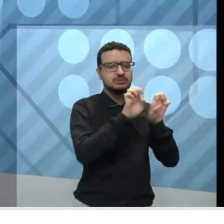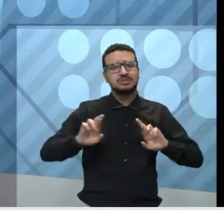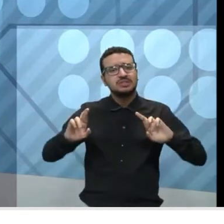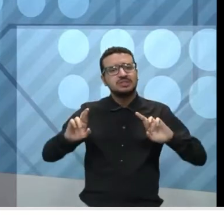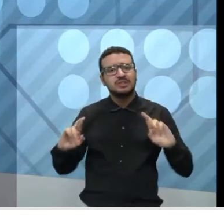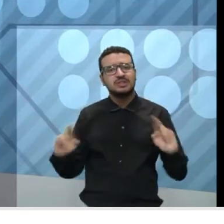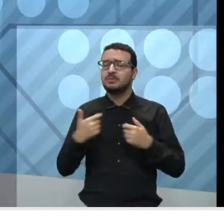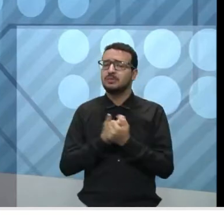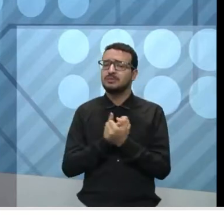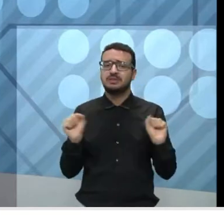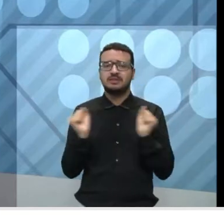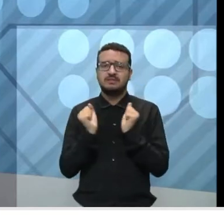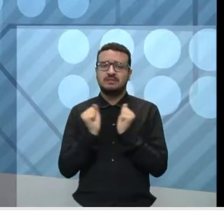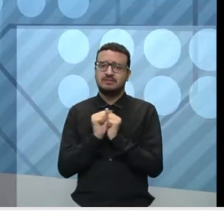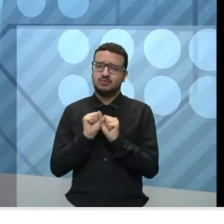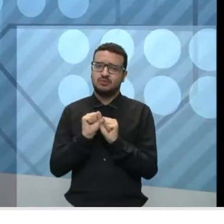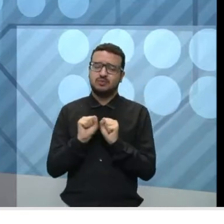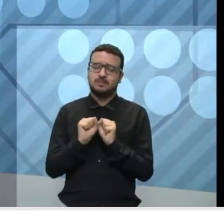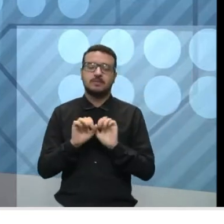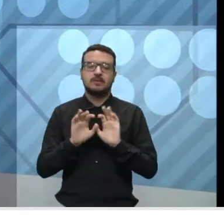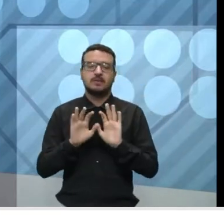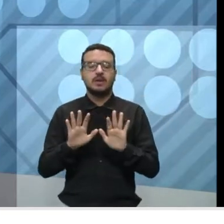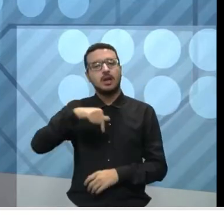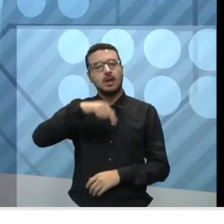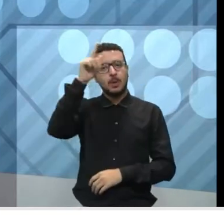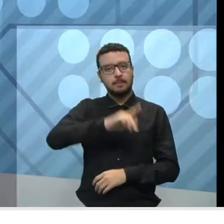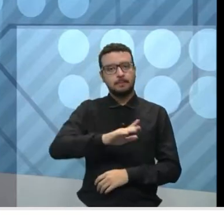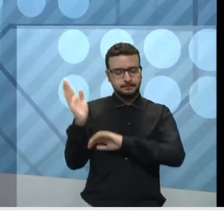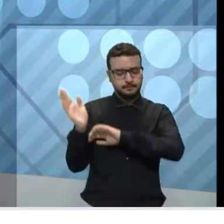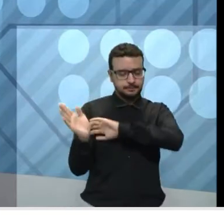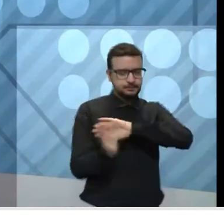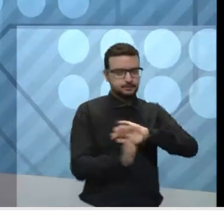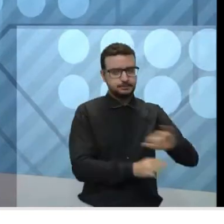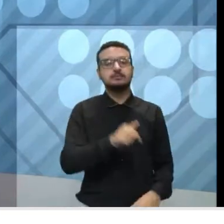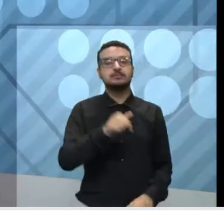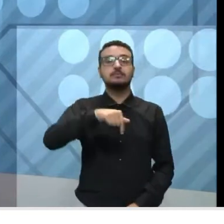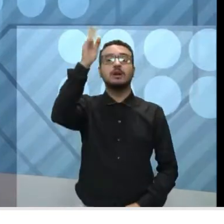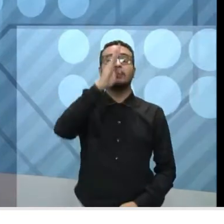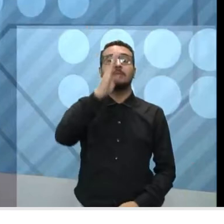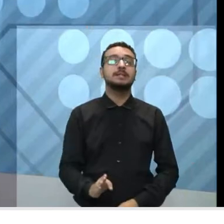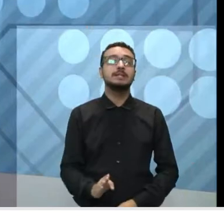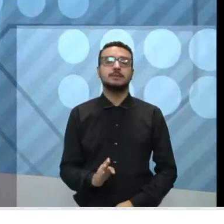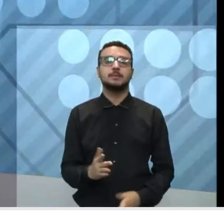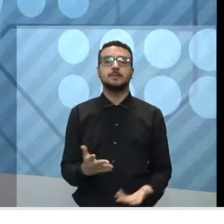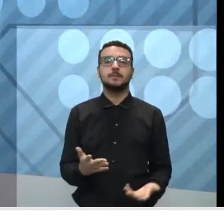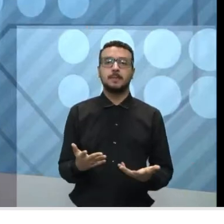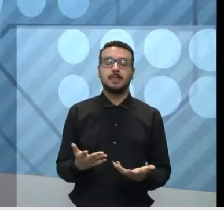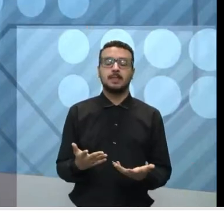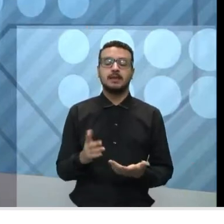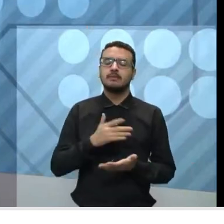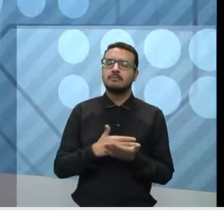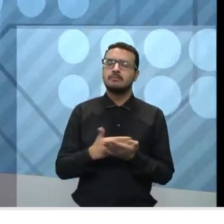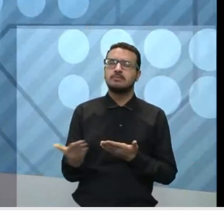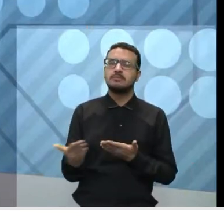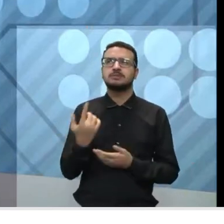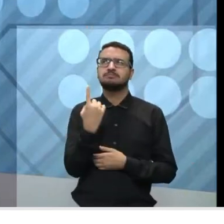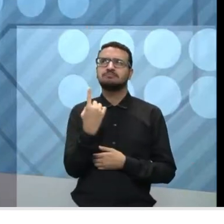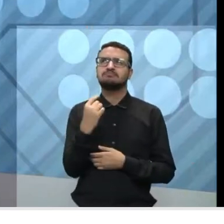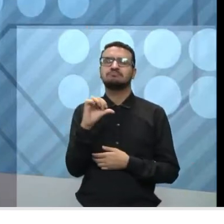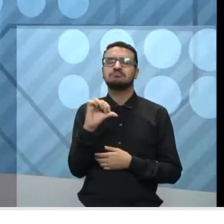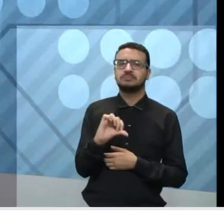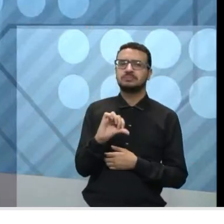tarde, mais ou menos em 1990, que vai começar a língua de sinais, No entanto, a